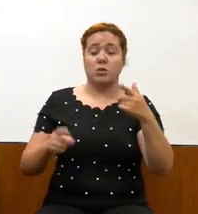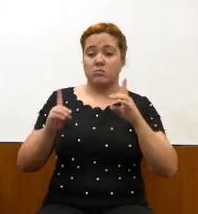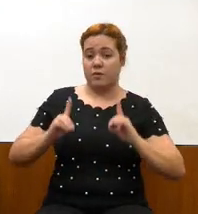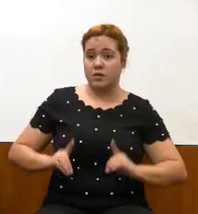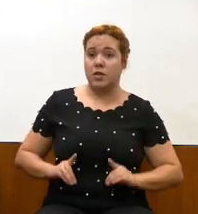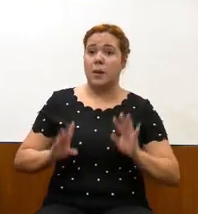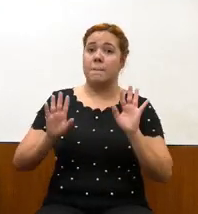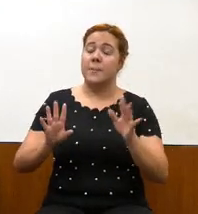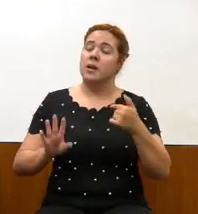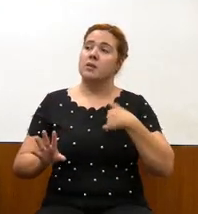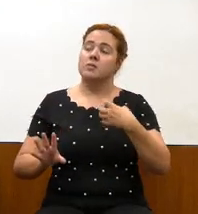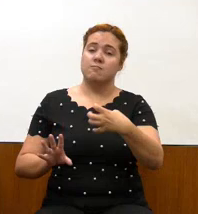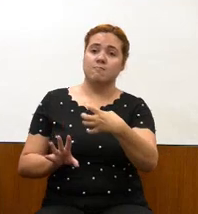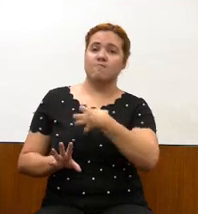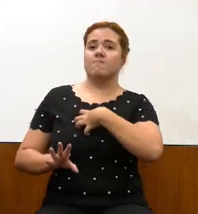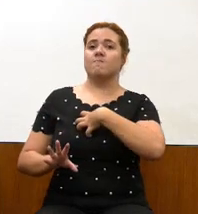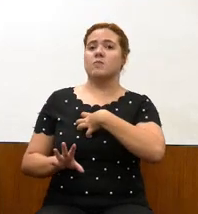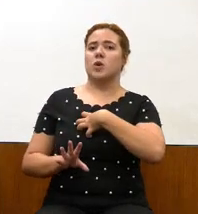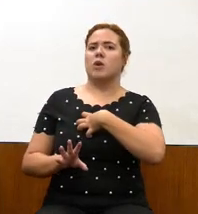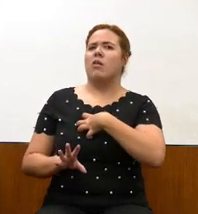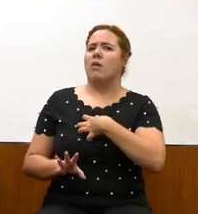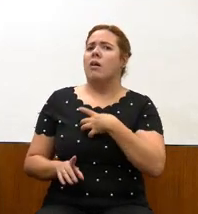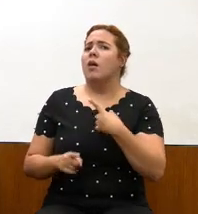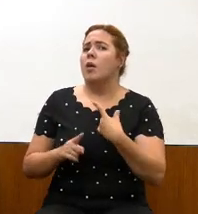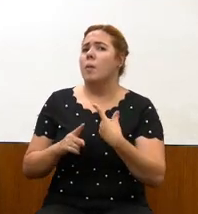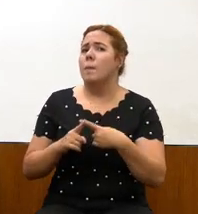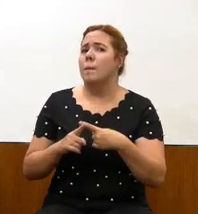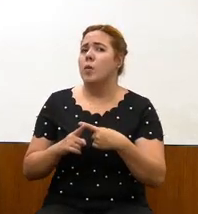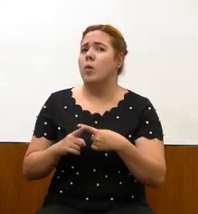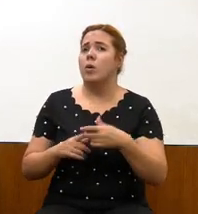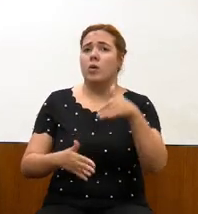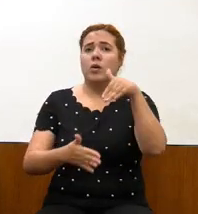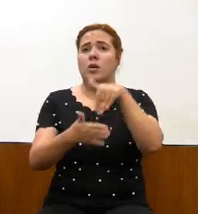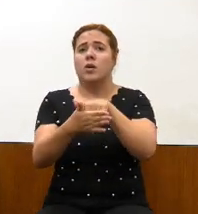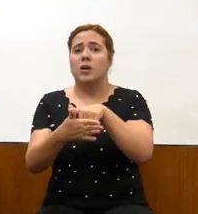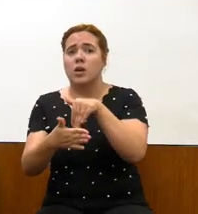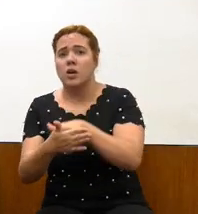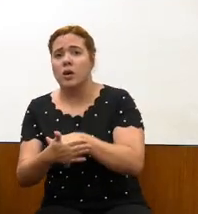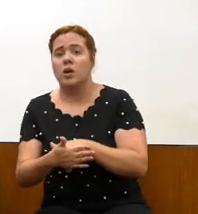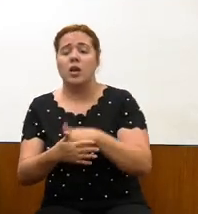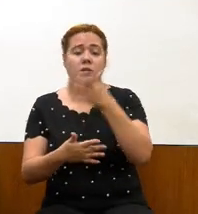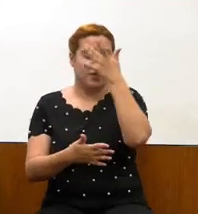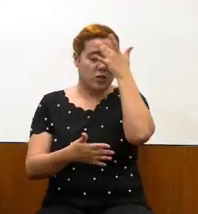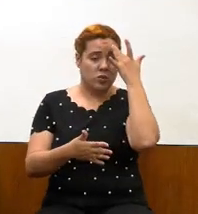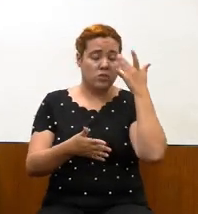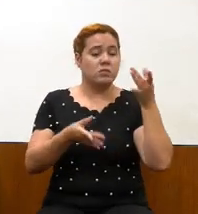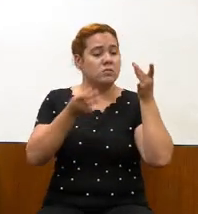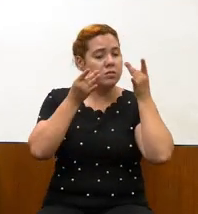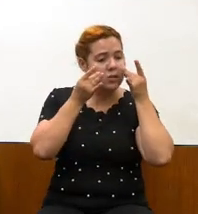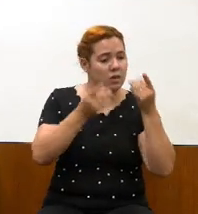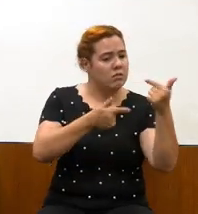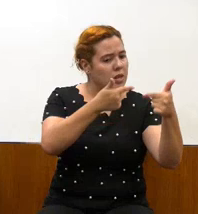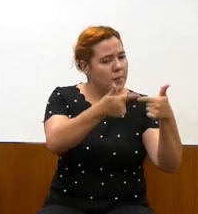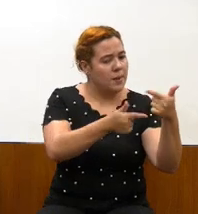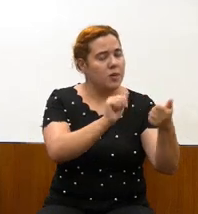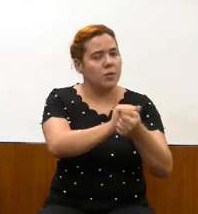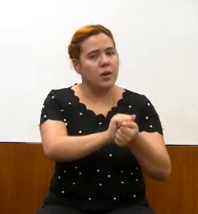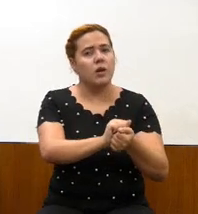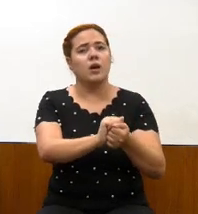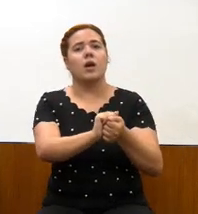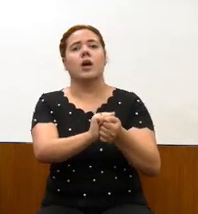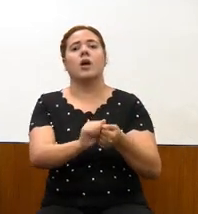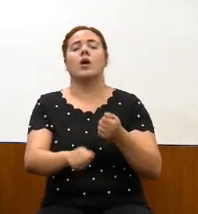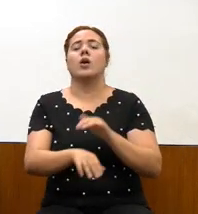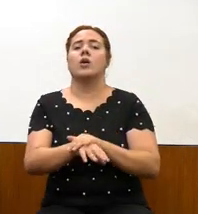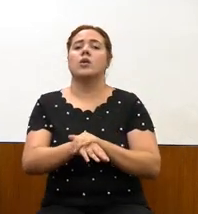impactados, de certa forma, com esse discurso, porque os nossos eleitores, os nossos atendidos, os nossos clientes, as pessoas que estão